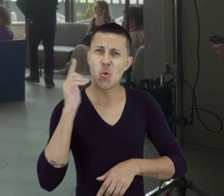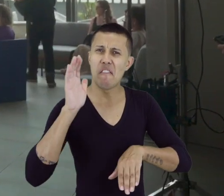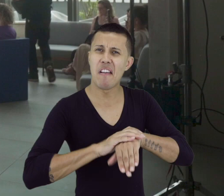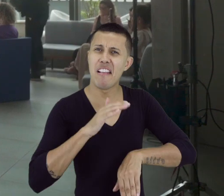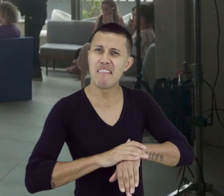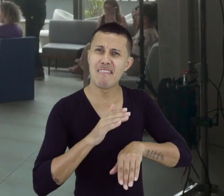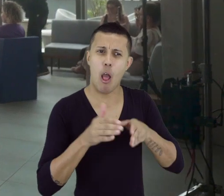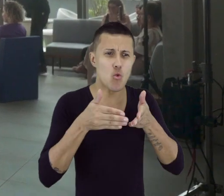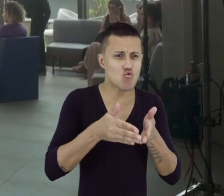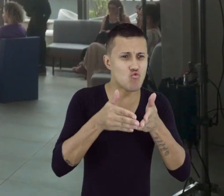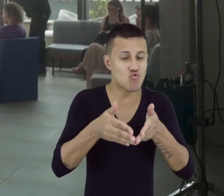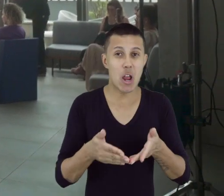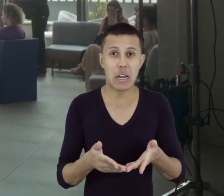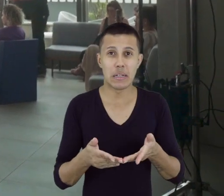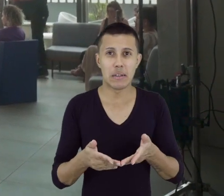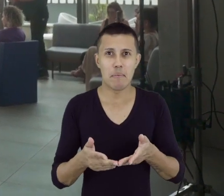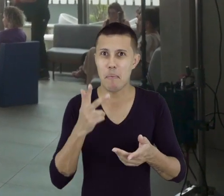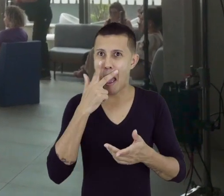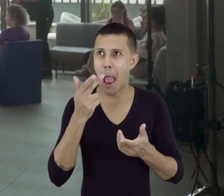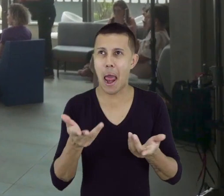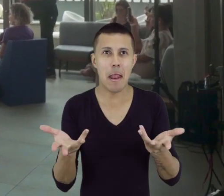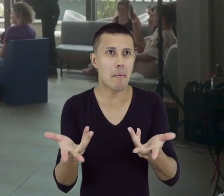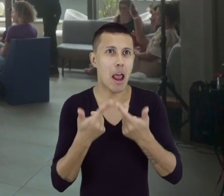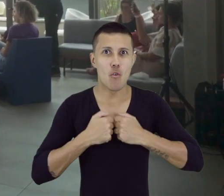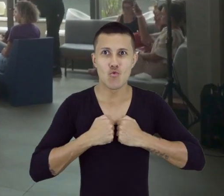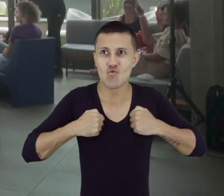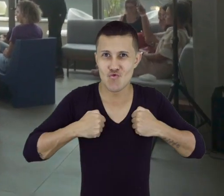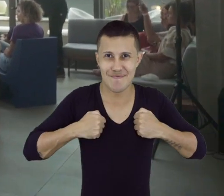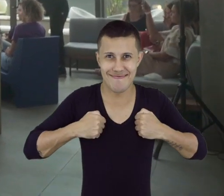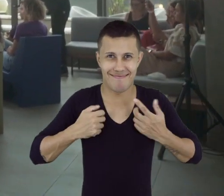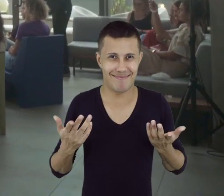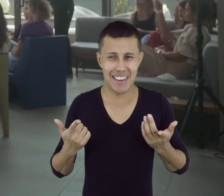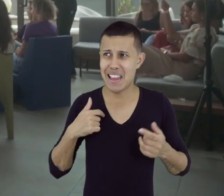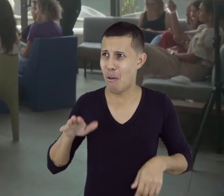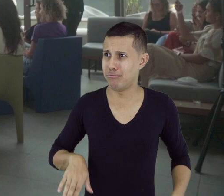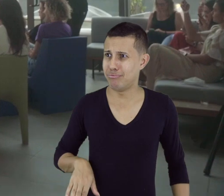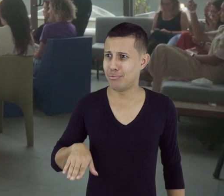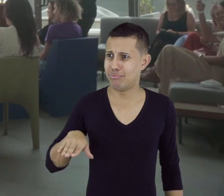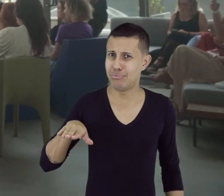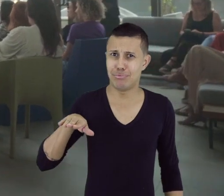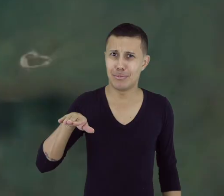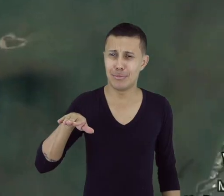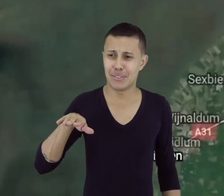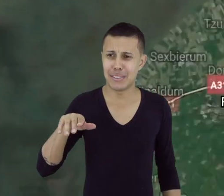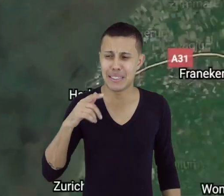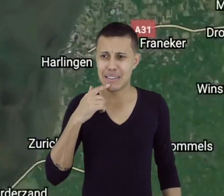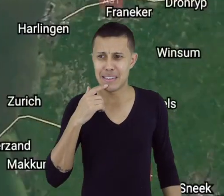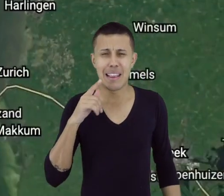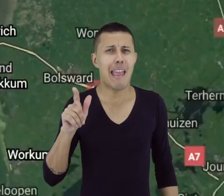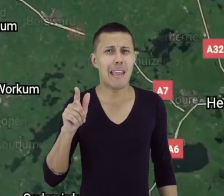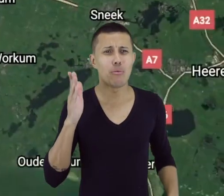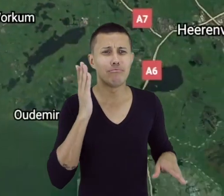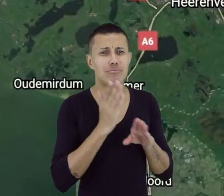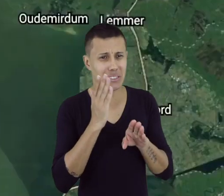o feito deles. Como algo grandioso, e foi quando eu cresci um pouquinho